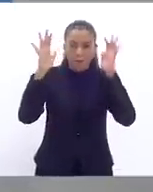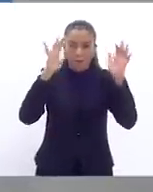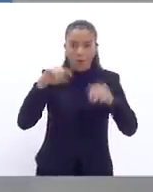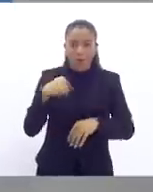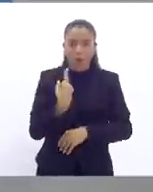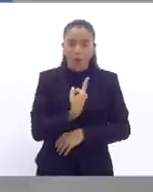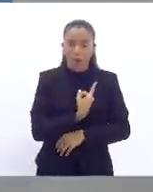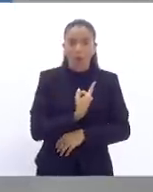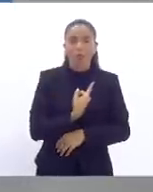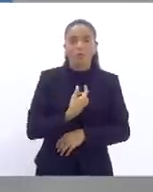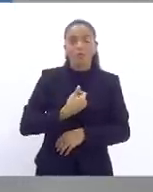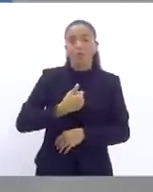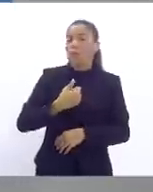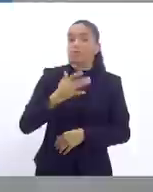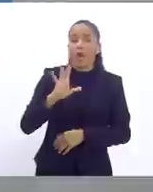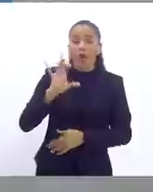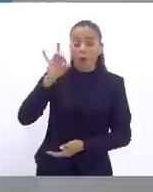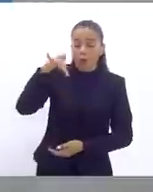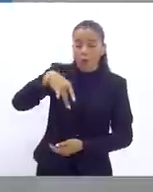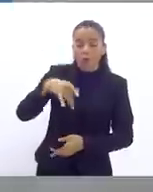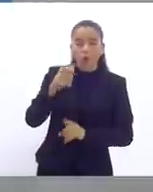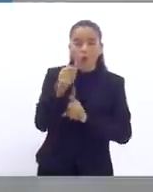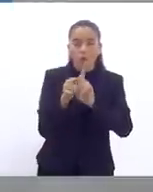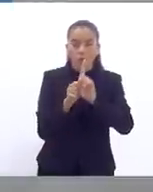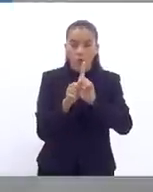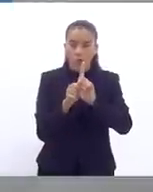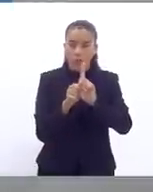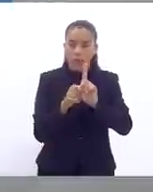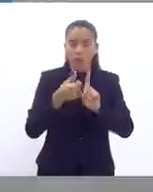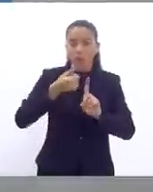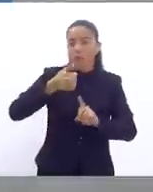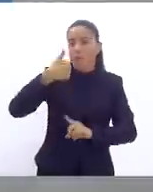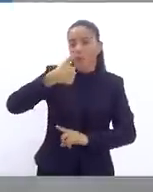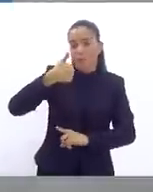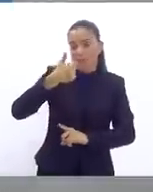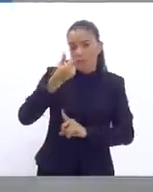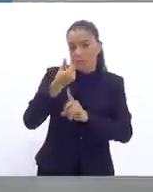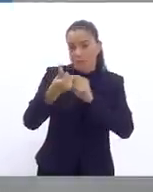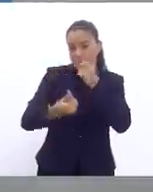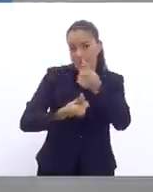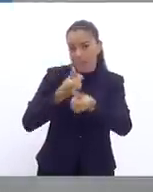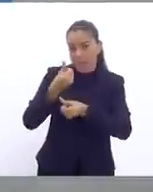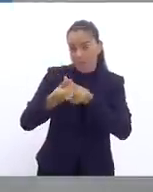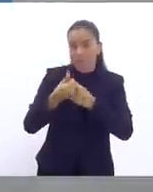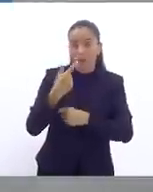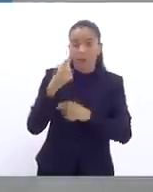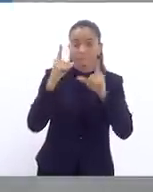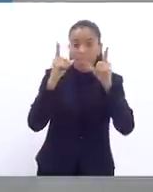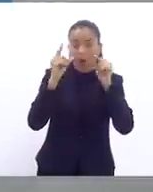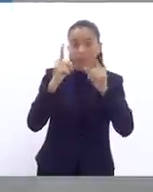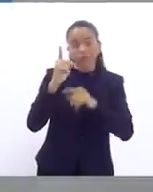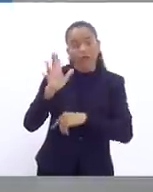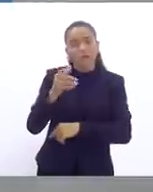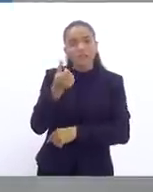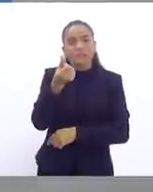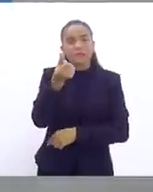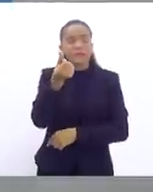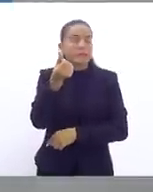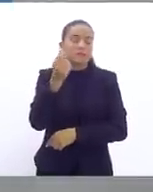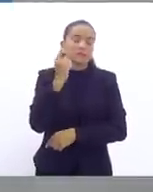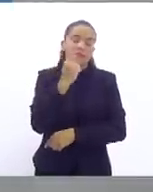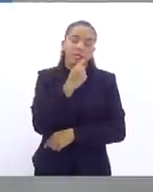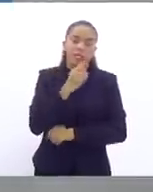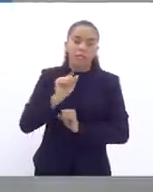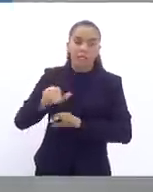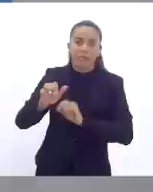mês no primeiro semestre quando a gente piscar novamente setembro já vai chegar então a gente pode dizer que essa senhora